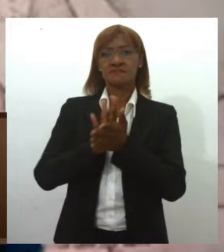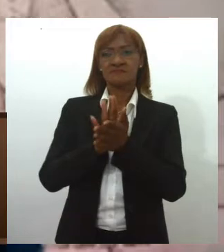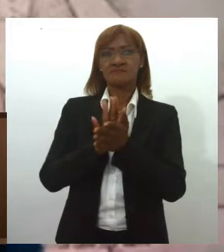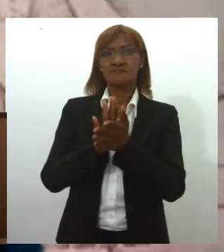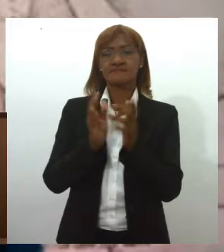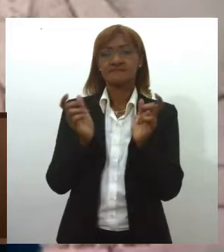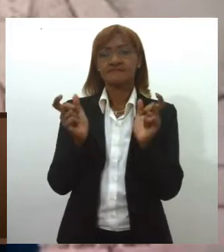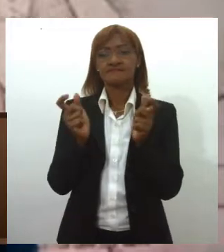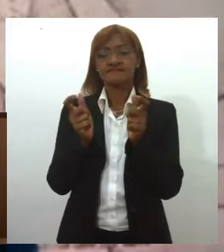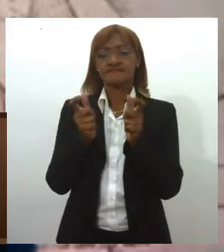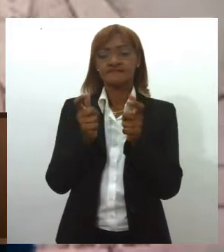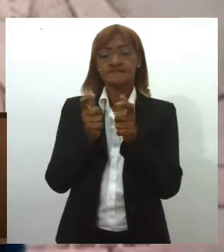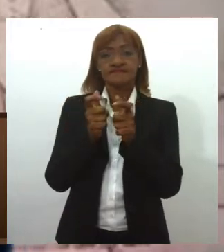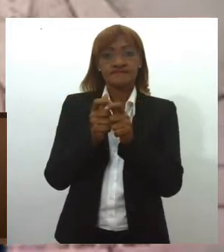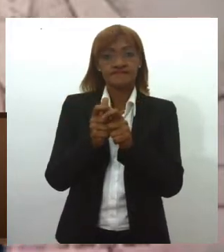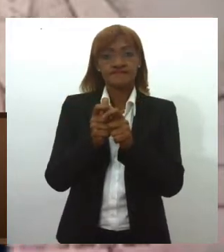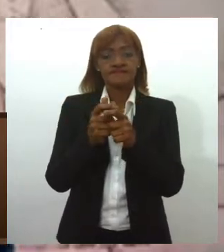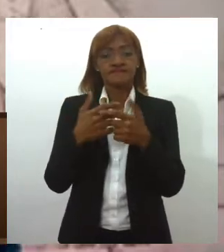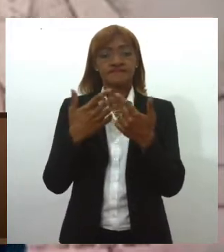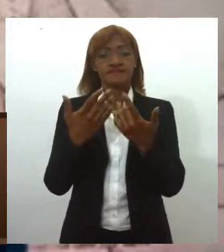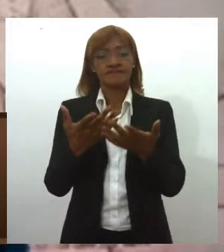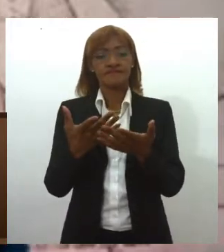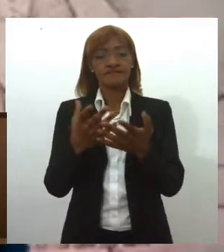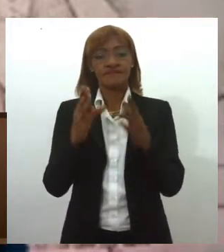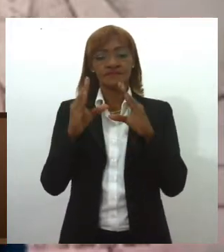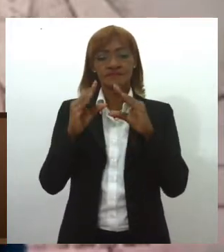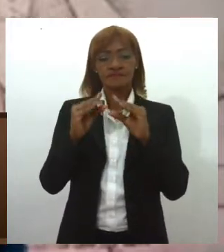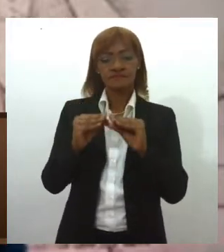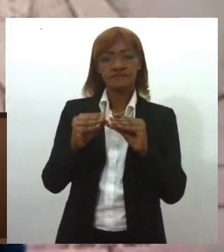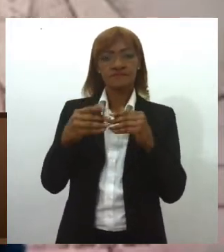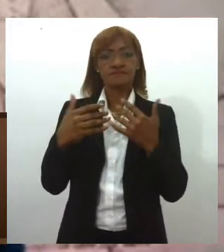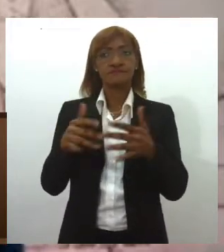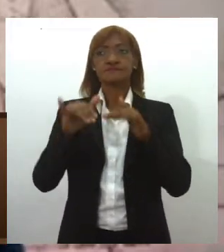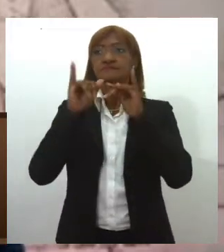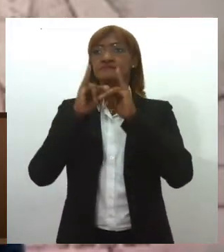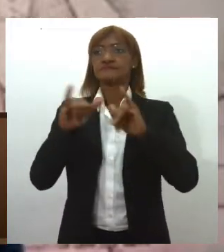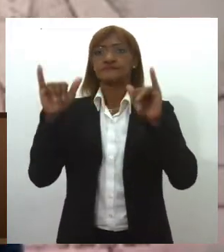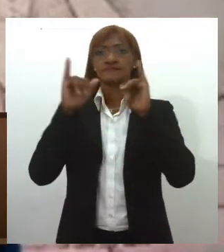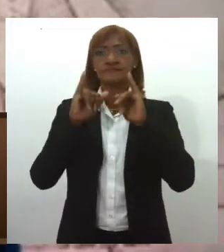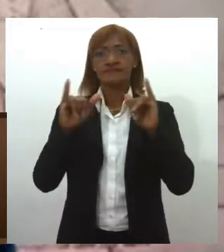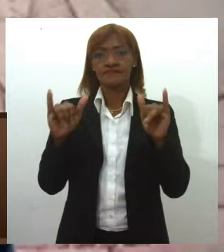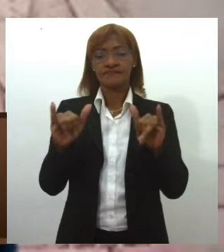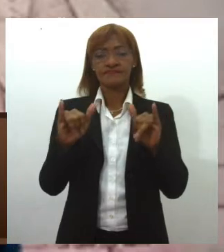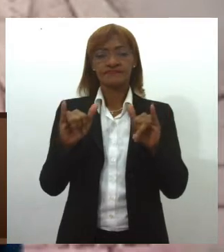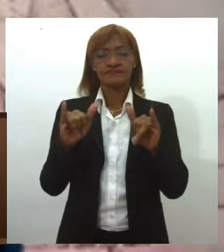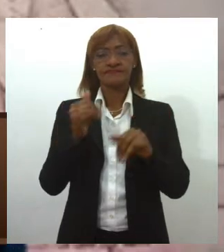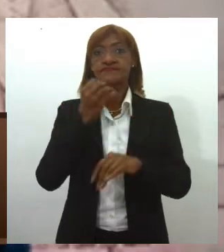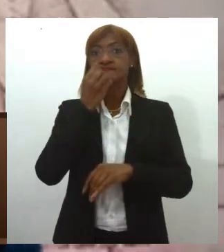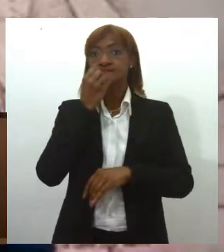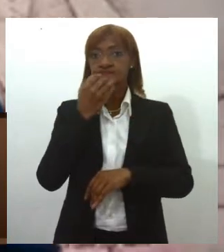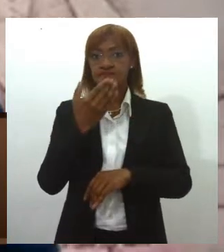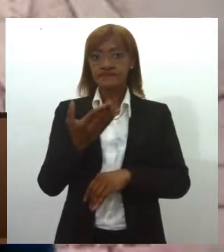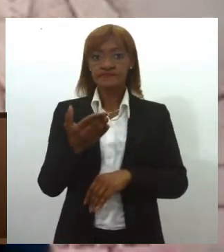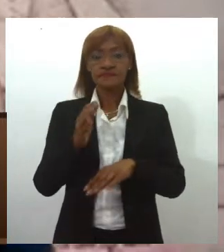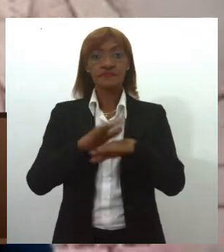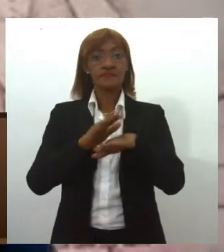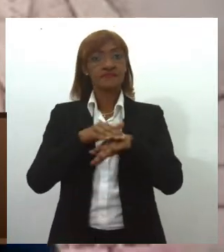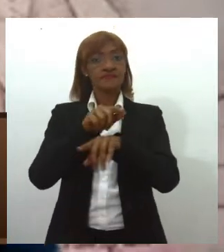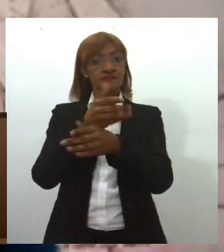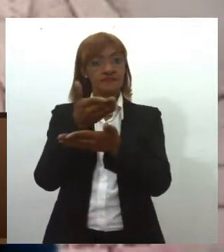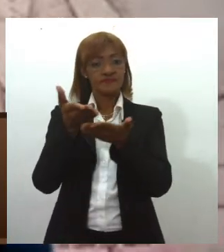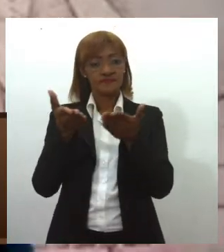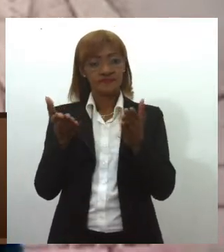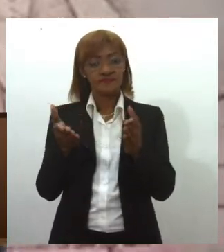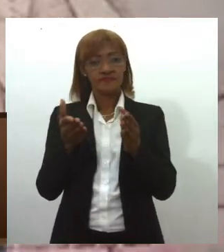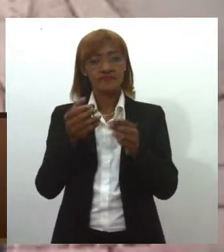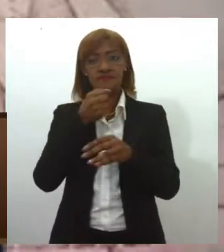vai diminuindo, né? As campanhas que os órgãos, as entidades têm feito, isso é auxiliado por vocês da